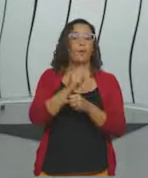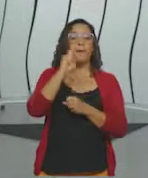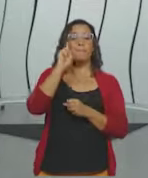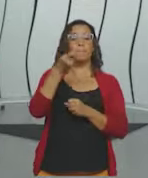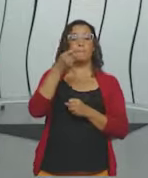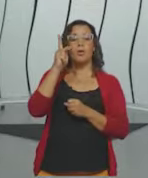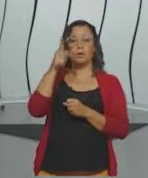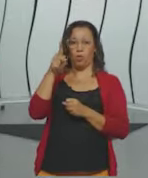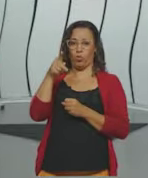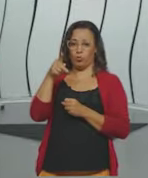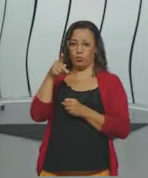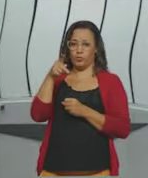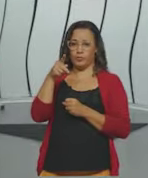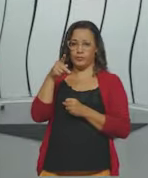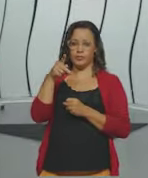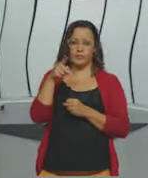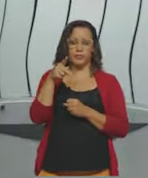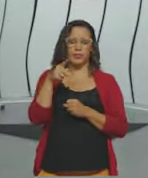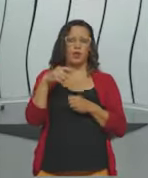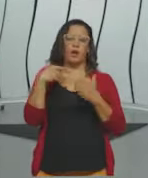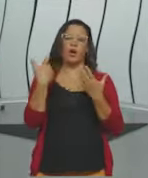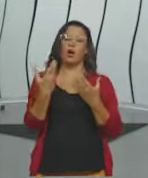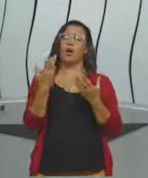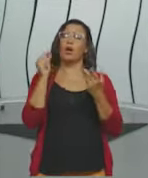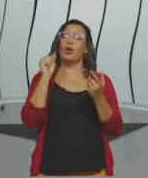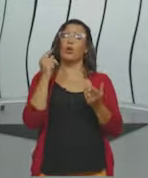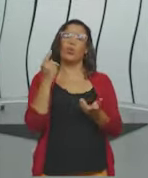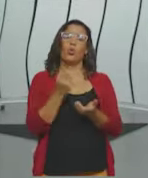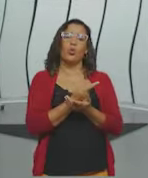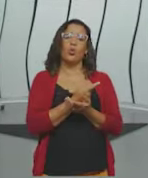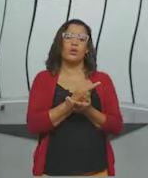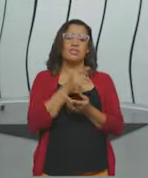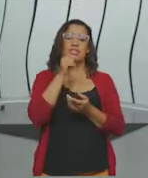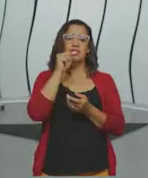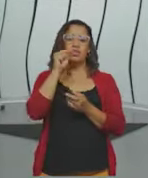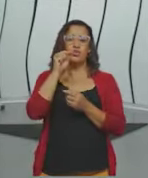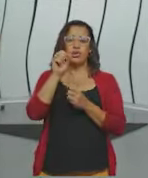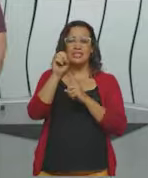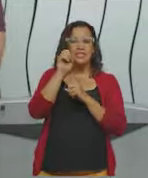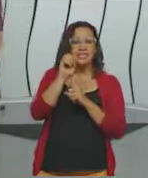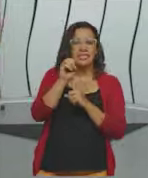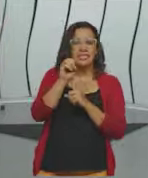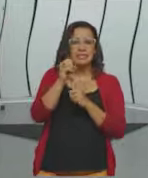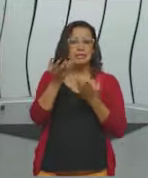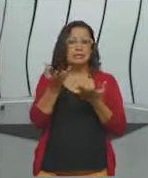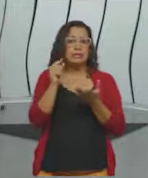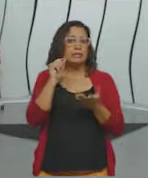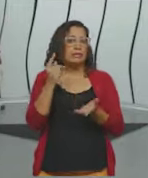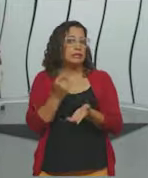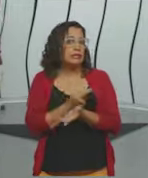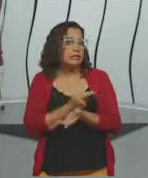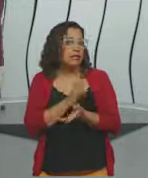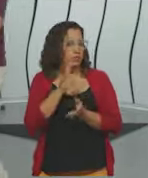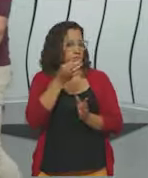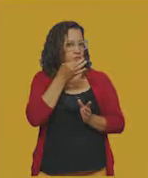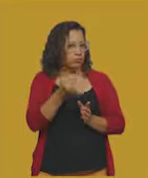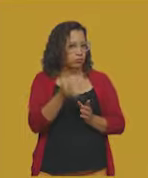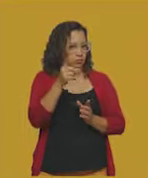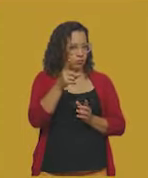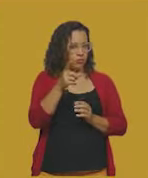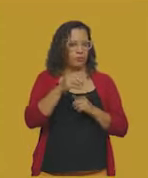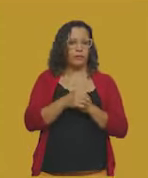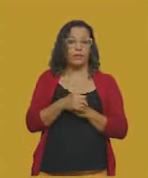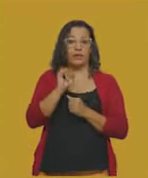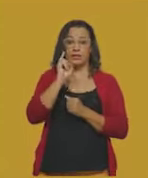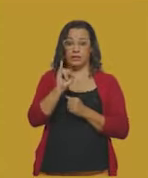pontos da redação. E o que pode fazer com que você zere a competência 5? Bom, se você